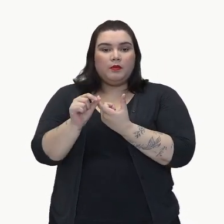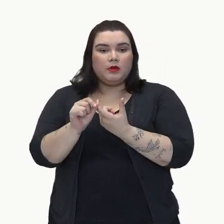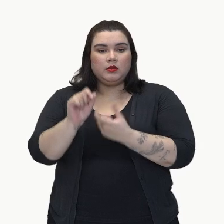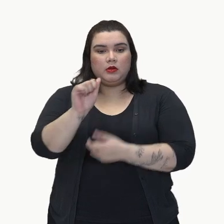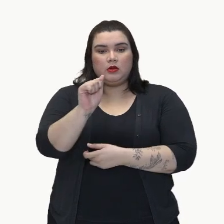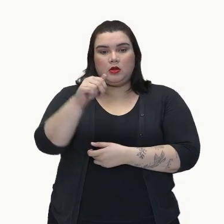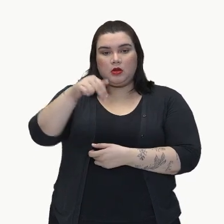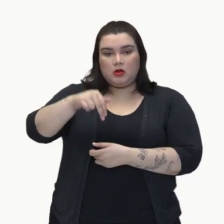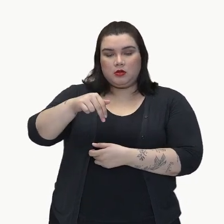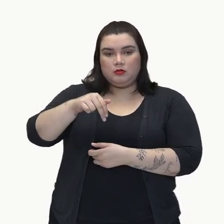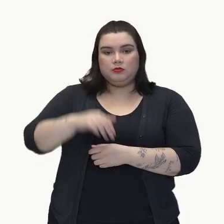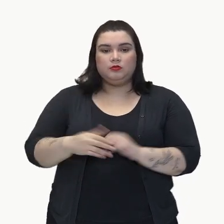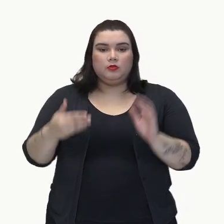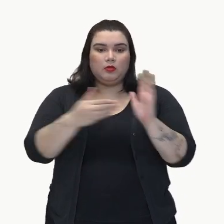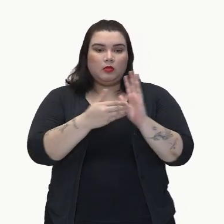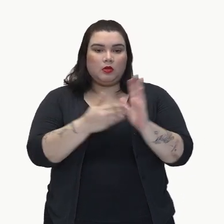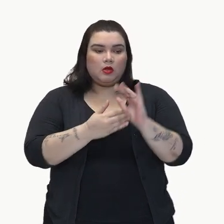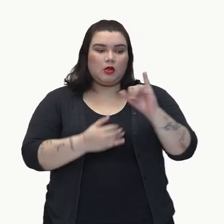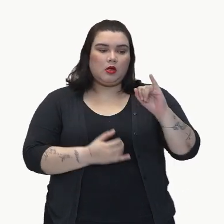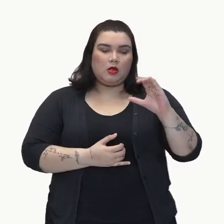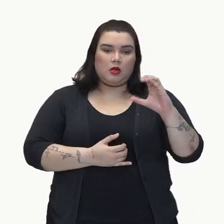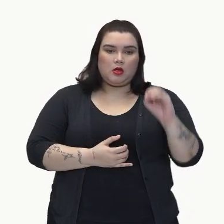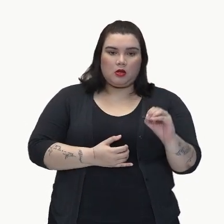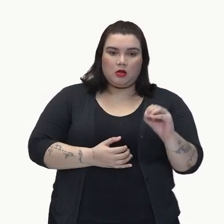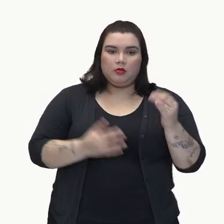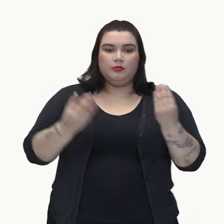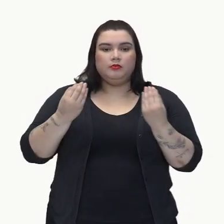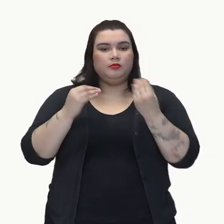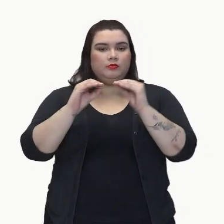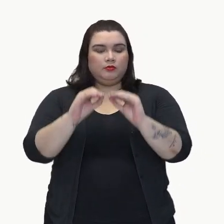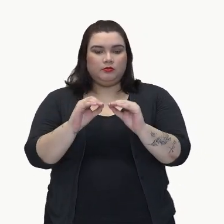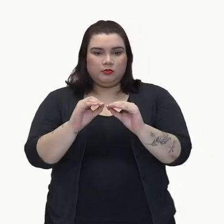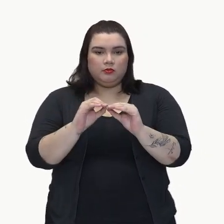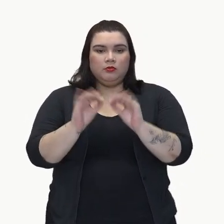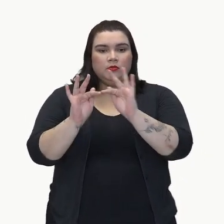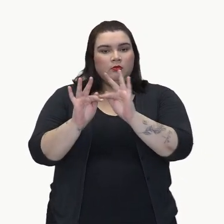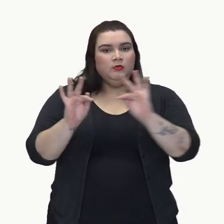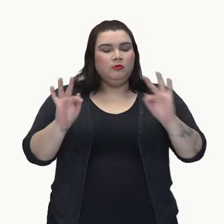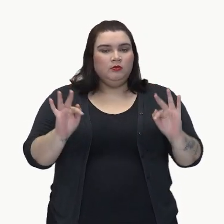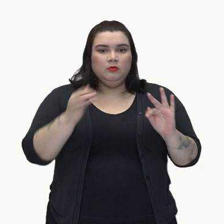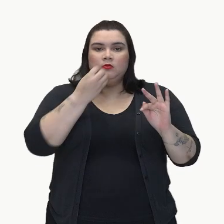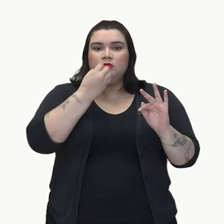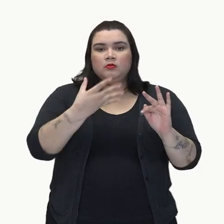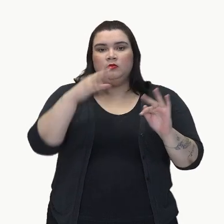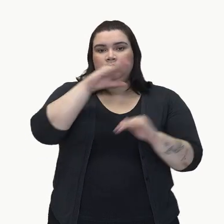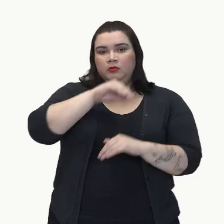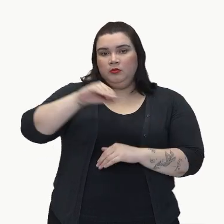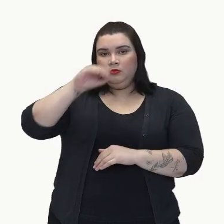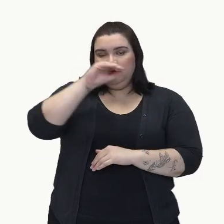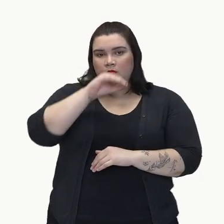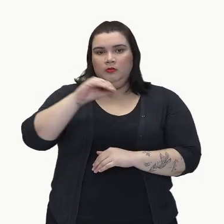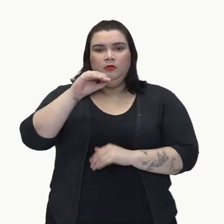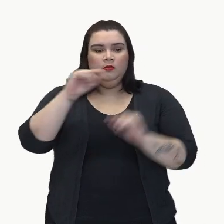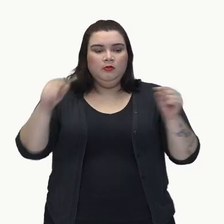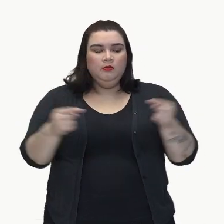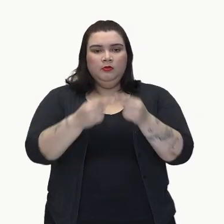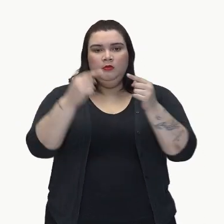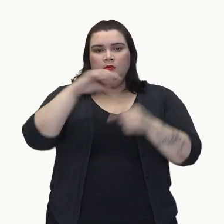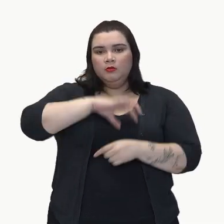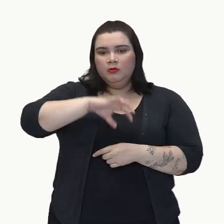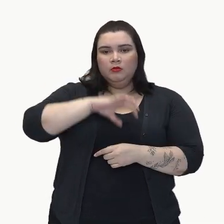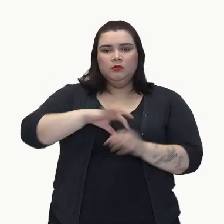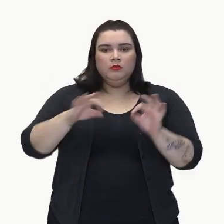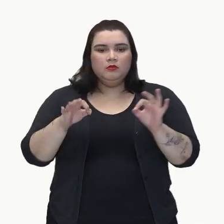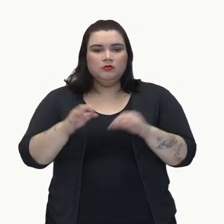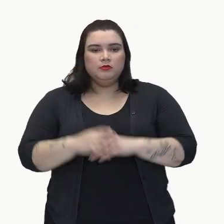terminação aqui, -ico. Aí a gente acrescenta para ficar um melhor efeito sonoro de acordo com a língua portuguesa. Sempre começa com